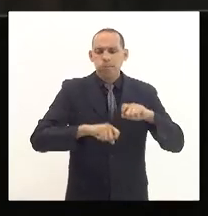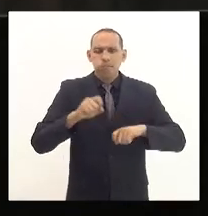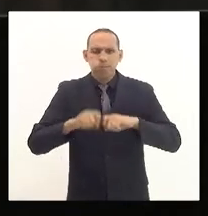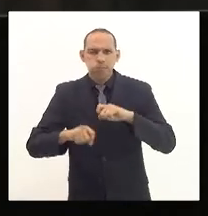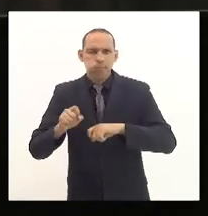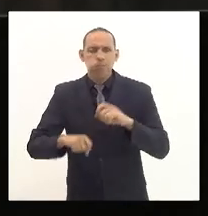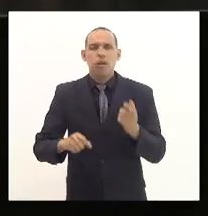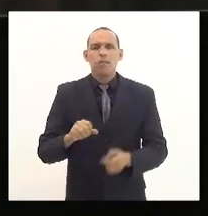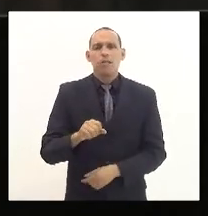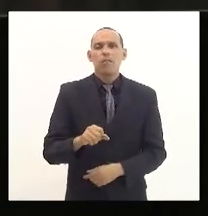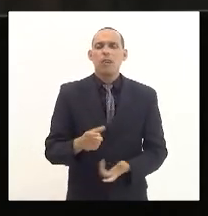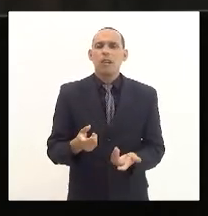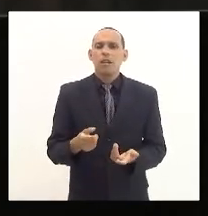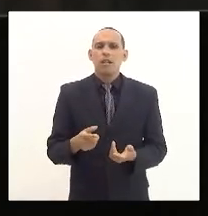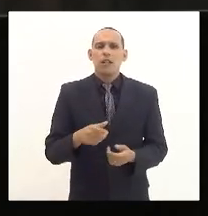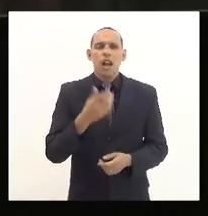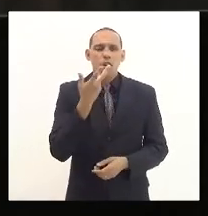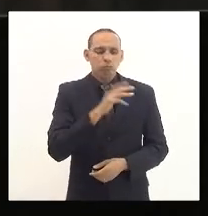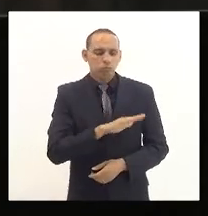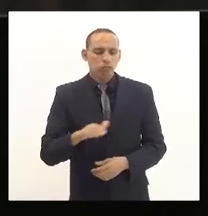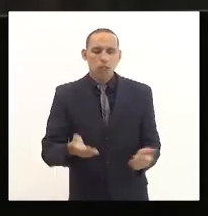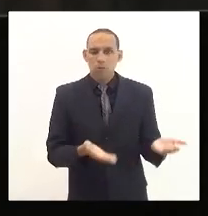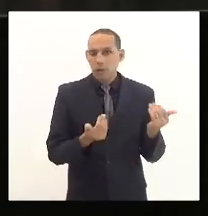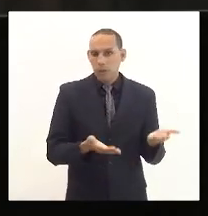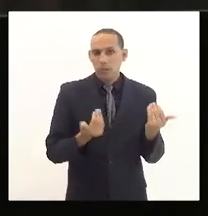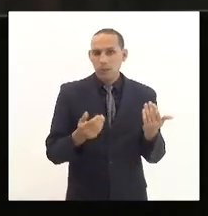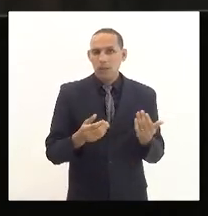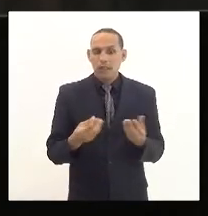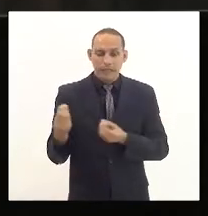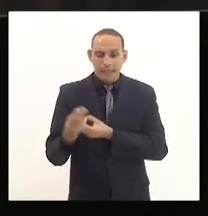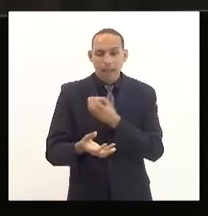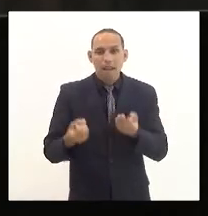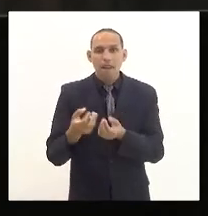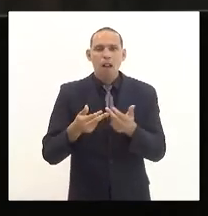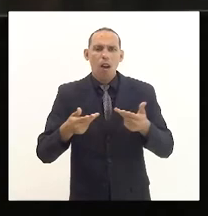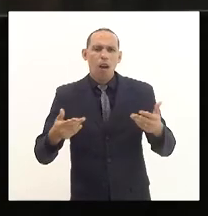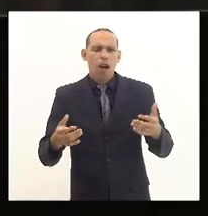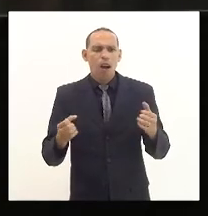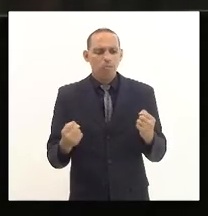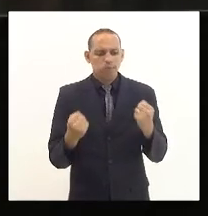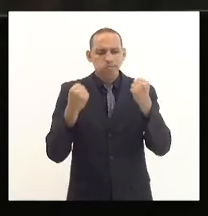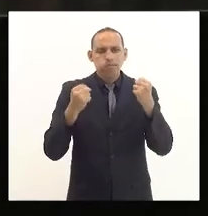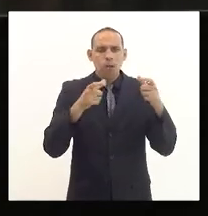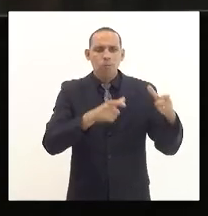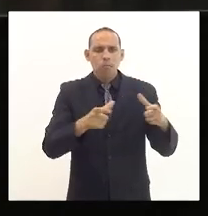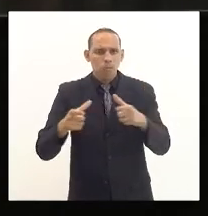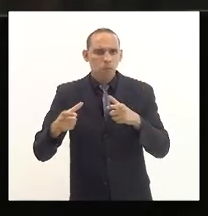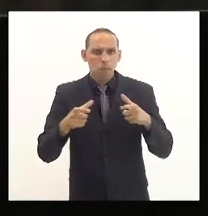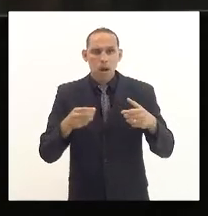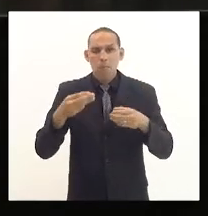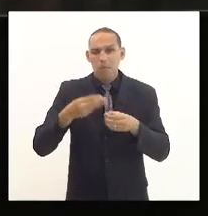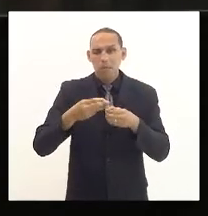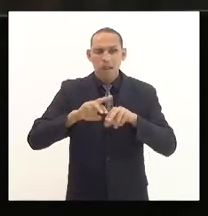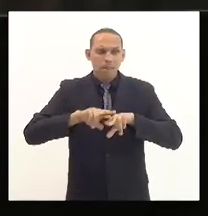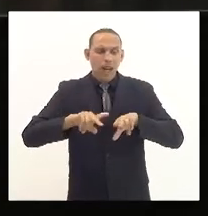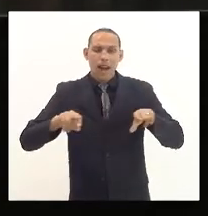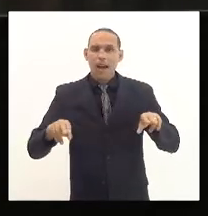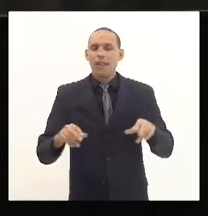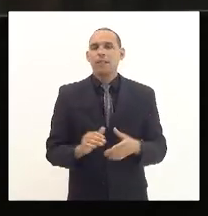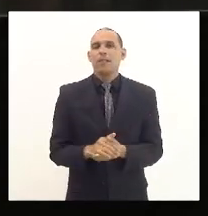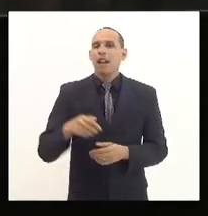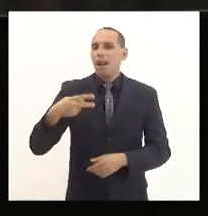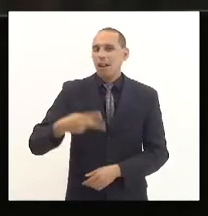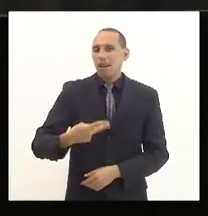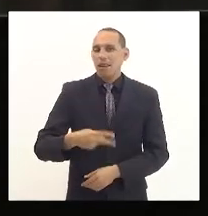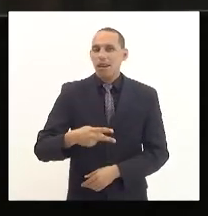fazendo essa belíssima entrega fortalecendo ao contrário de diversos municípios foram muitos municípios da